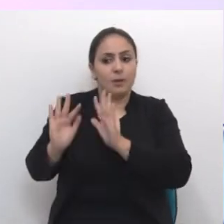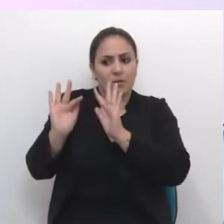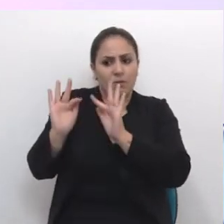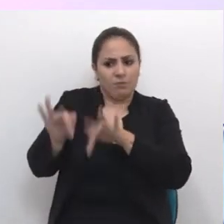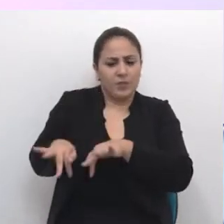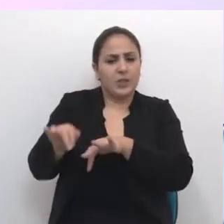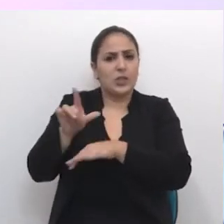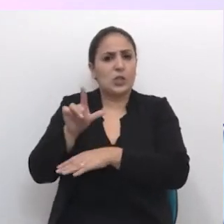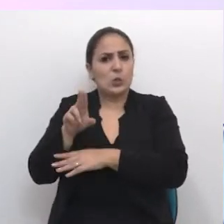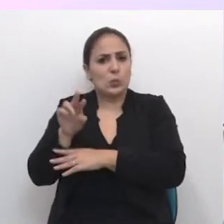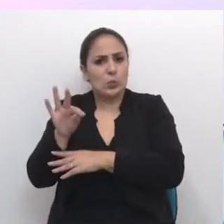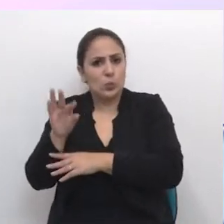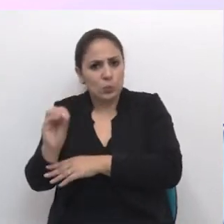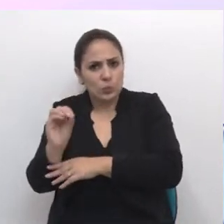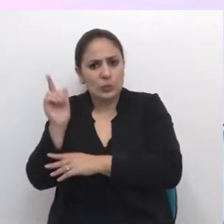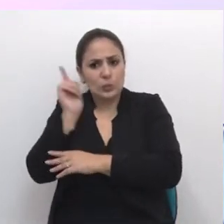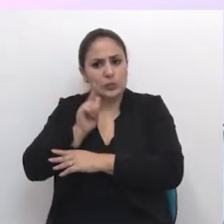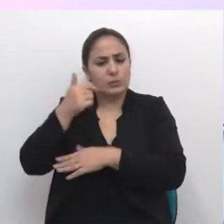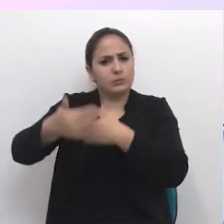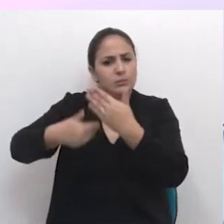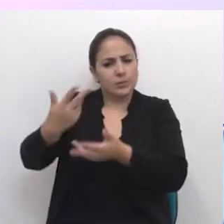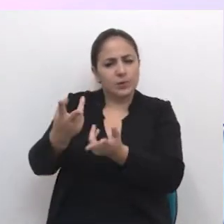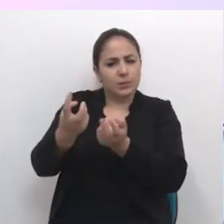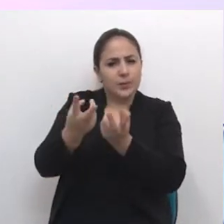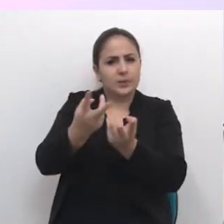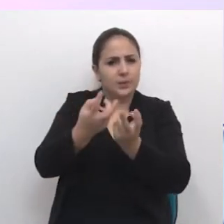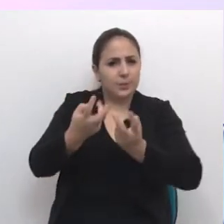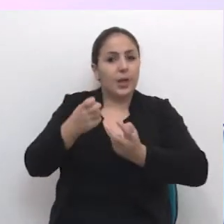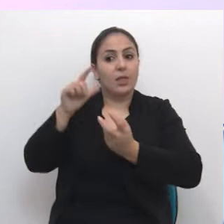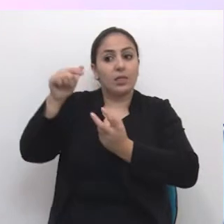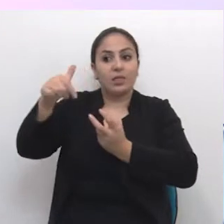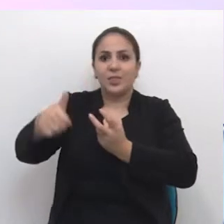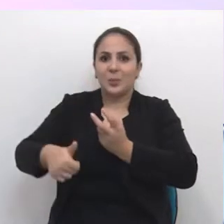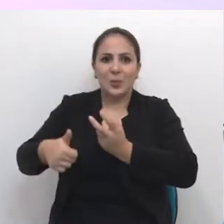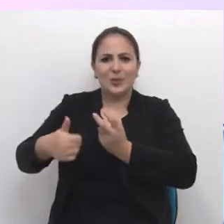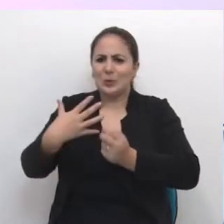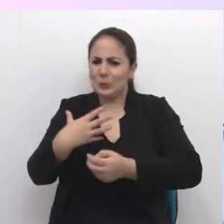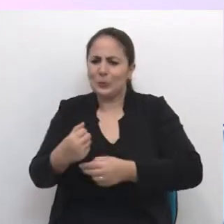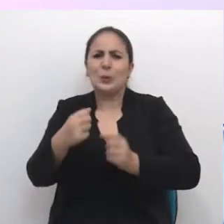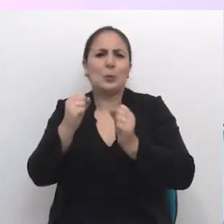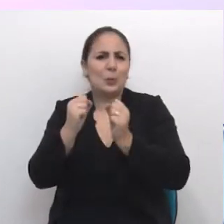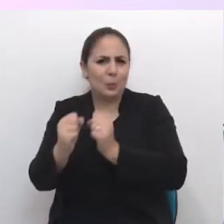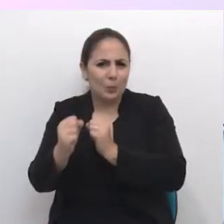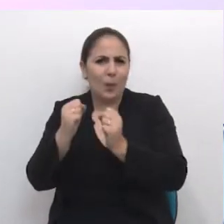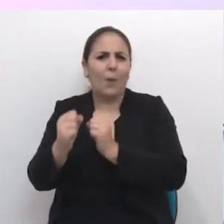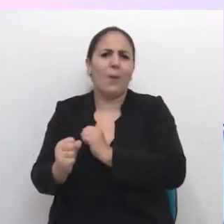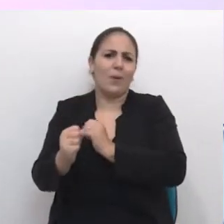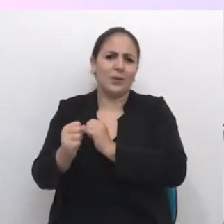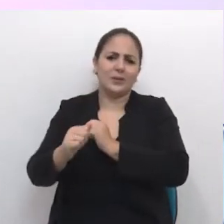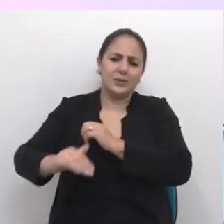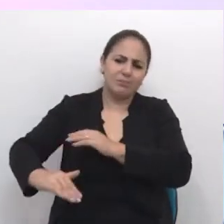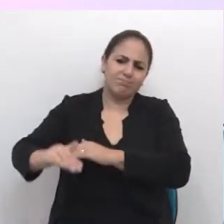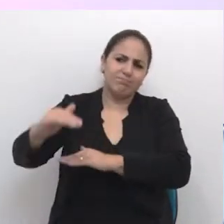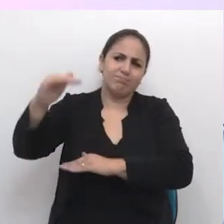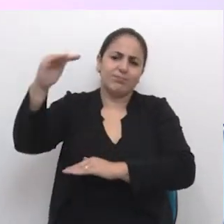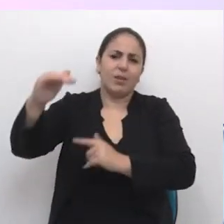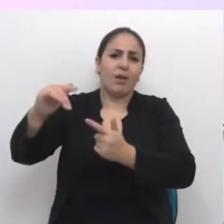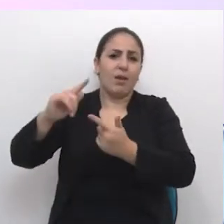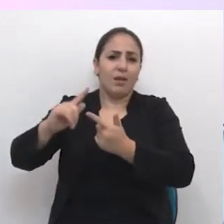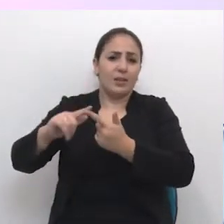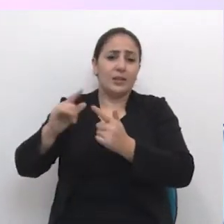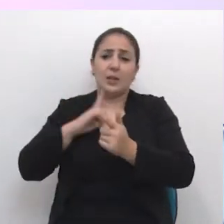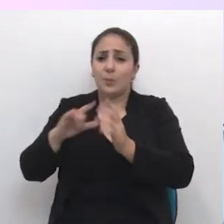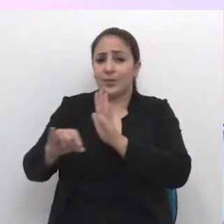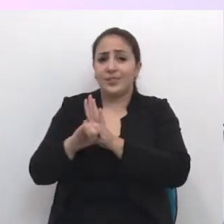luto que tem, né, e conseguir visualizar que depois disso, né, o filho ele vai crescer dentro